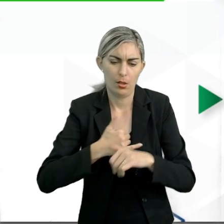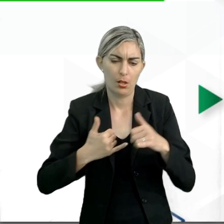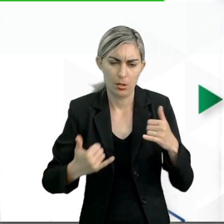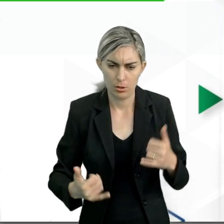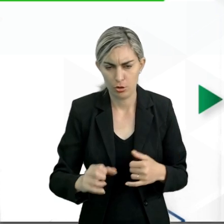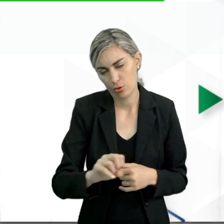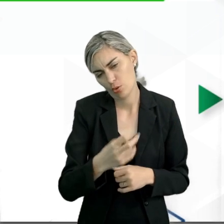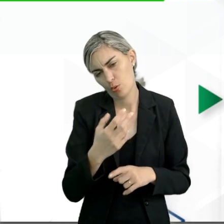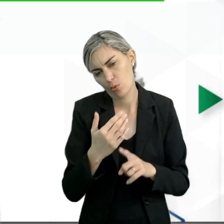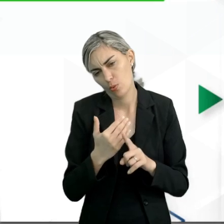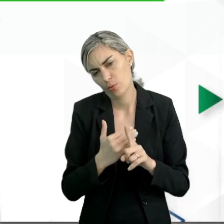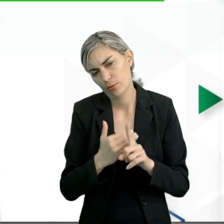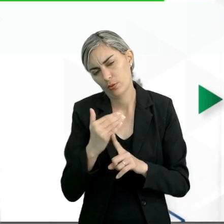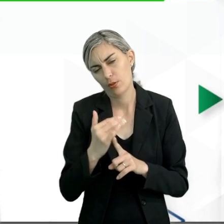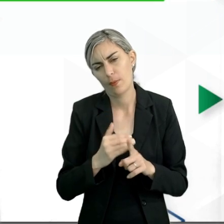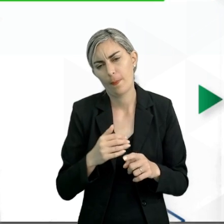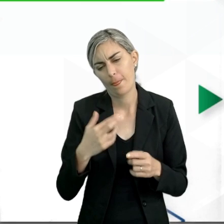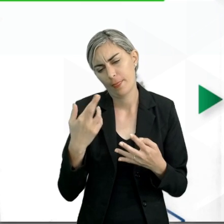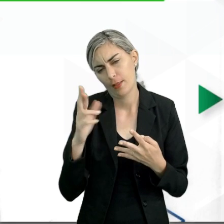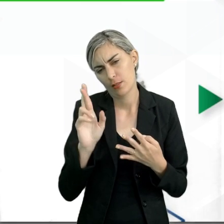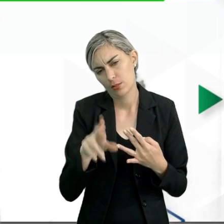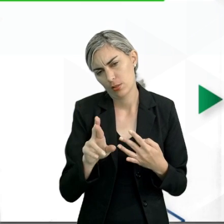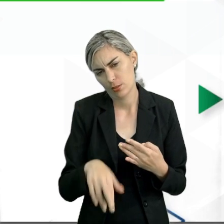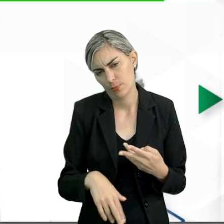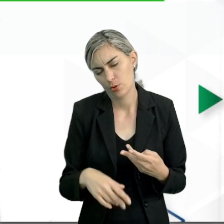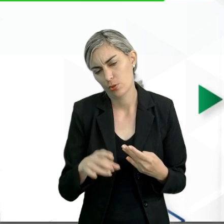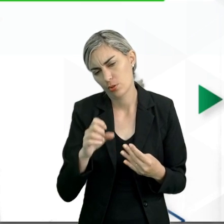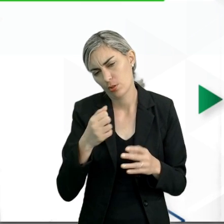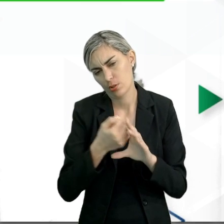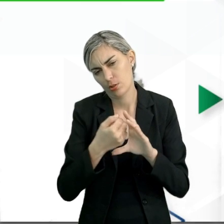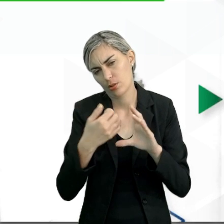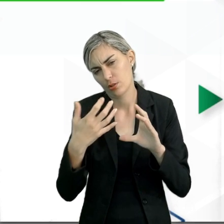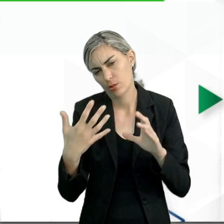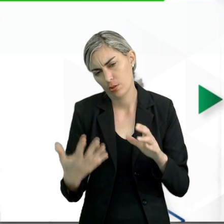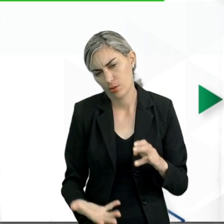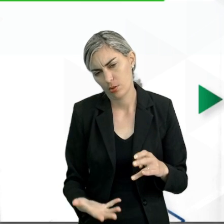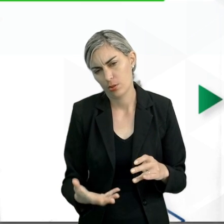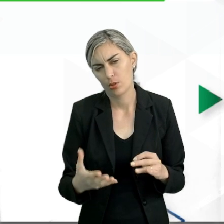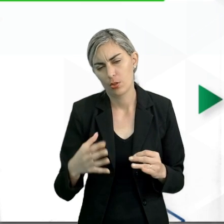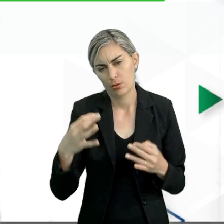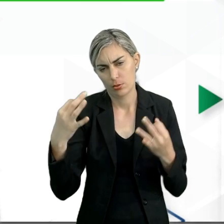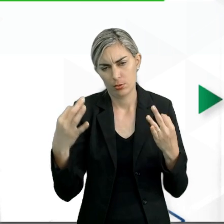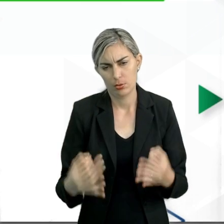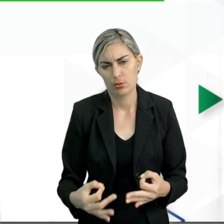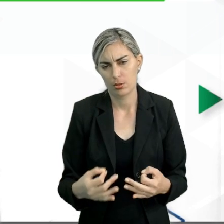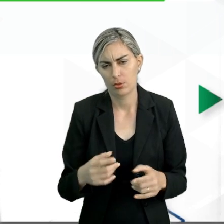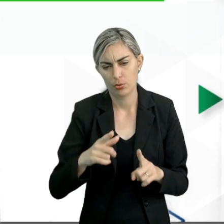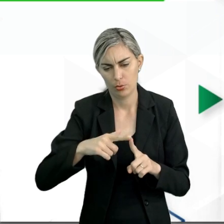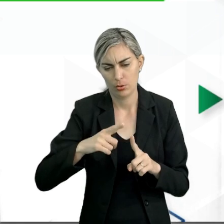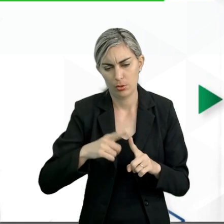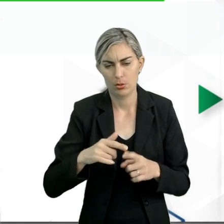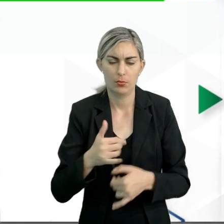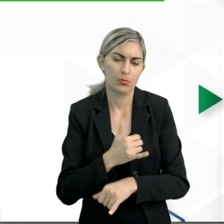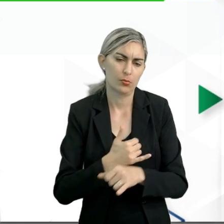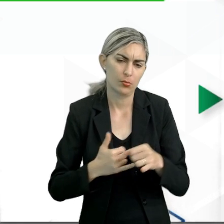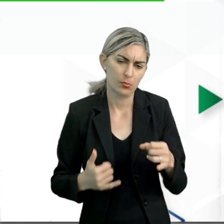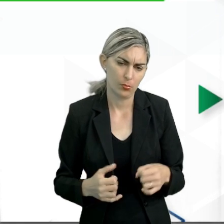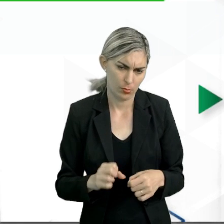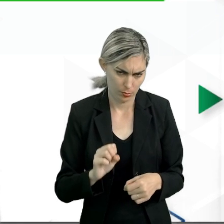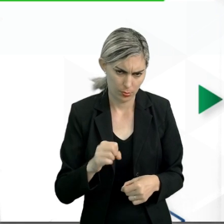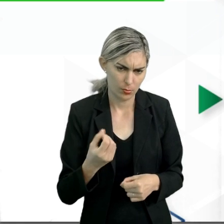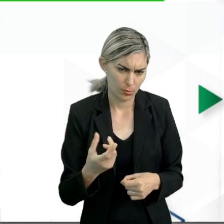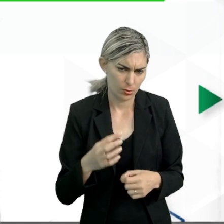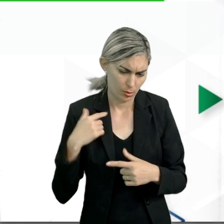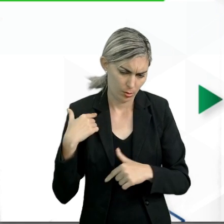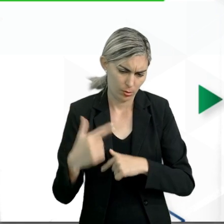ou termo que tá nas alternativas que caracteriza corretamente esse tipo de energia Será que